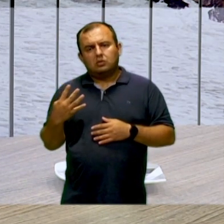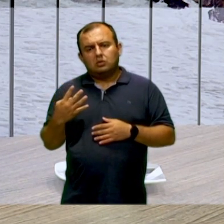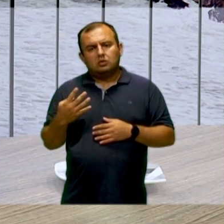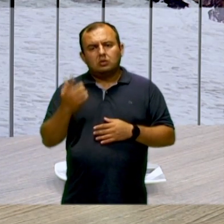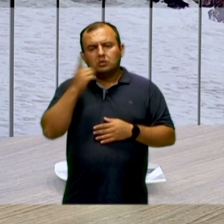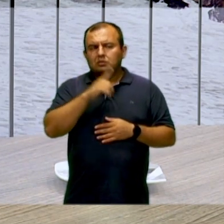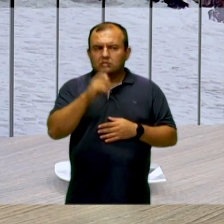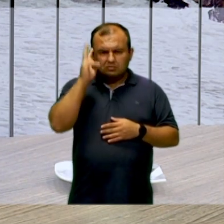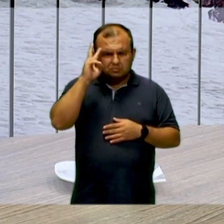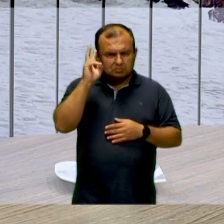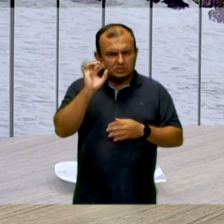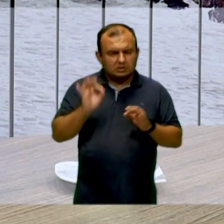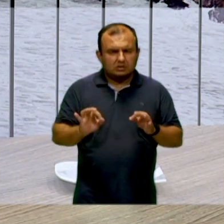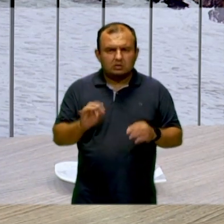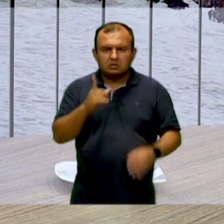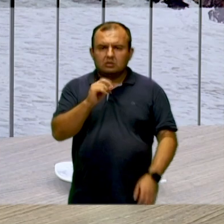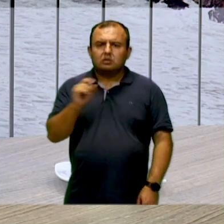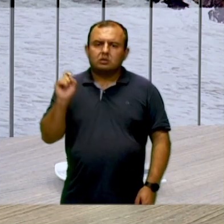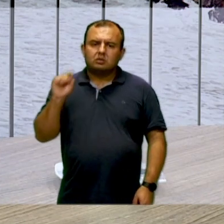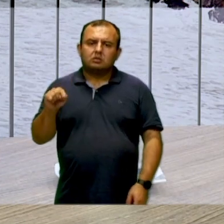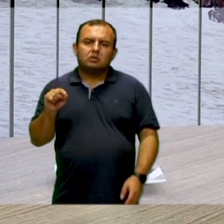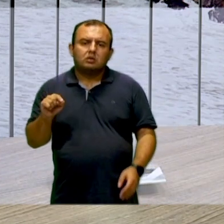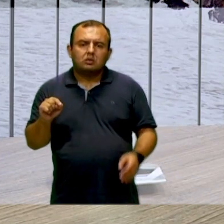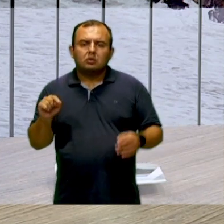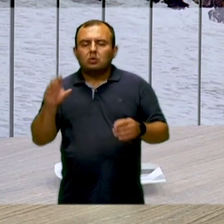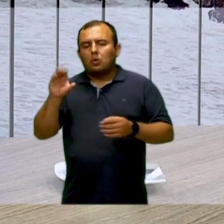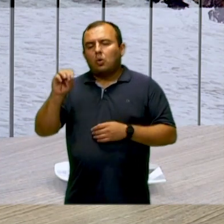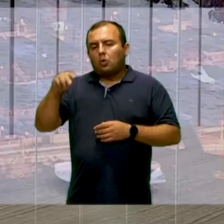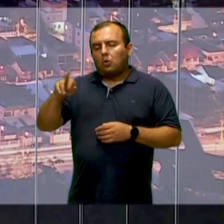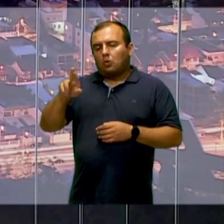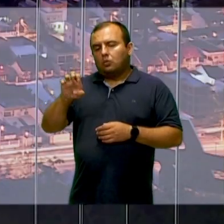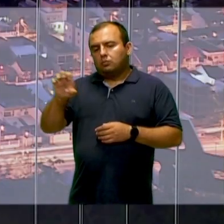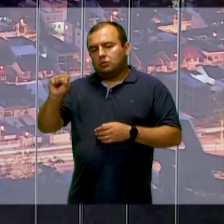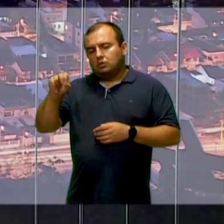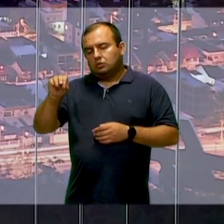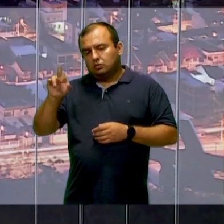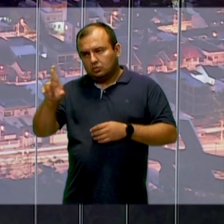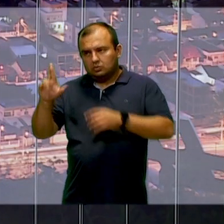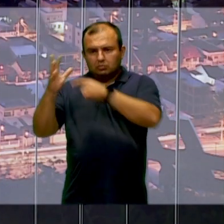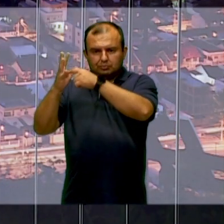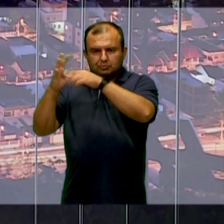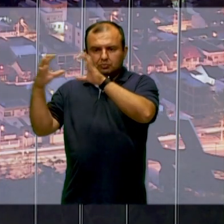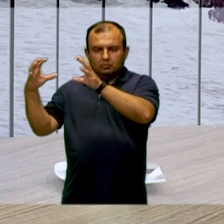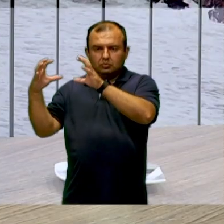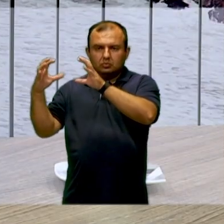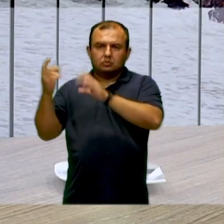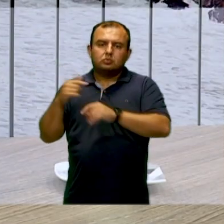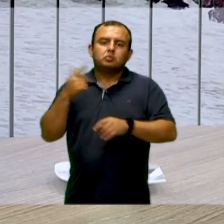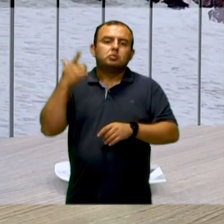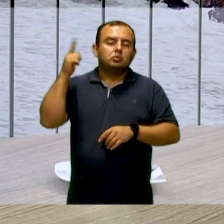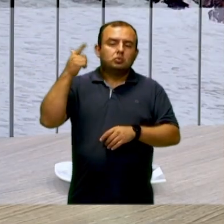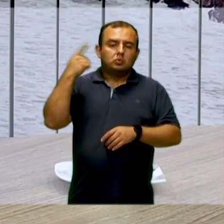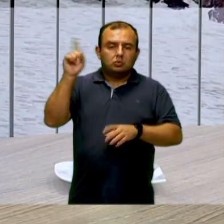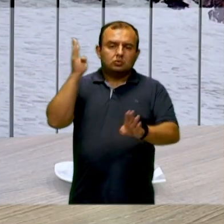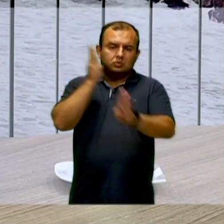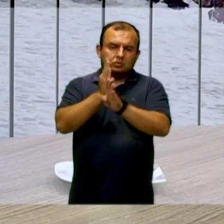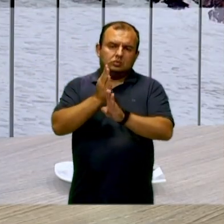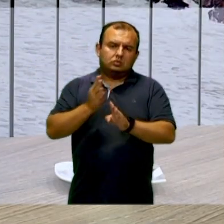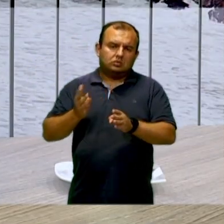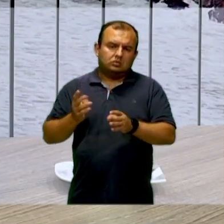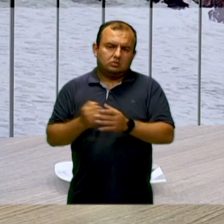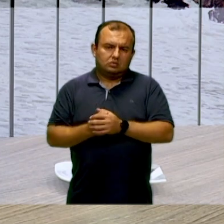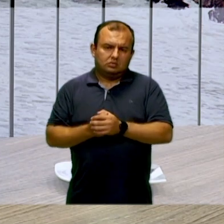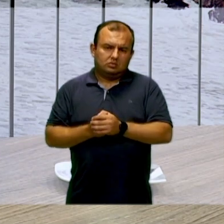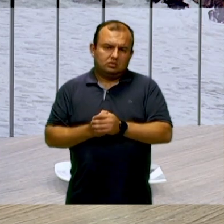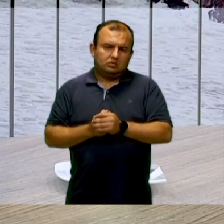consigo dizer. Mas R$100 mil na compra de um compressor para um dos ar-condicionados. O último laudo que eu recebi, que foi um